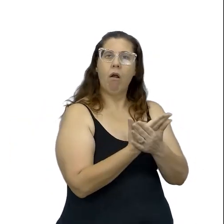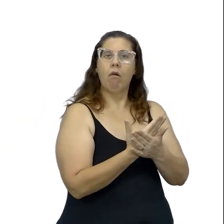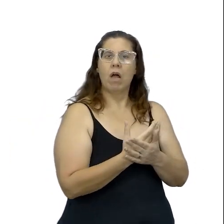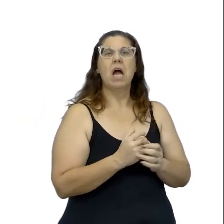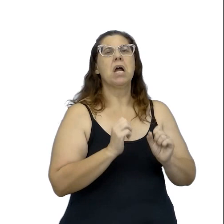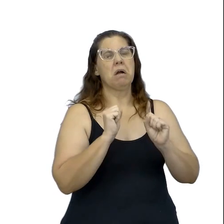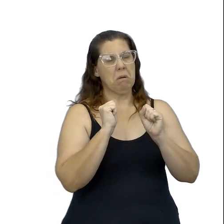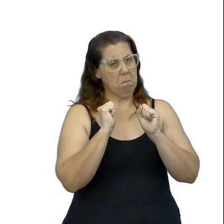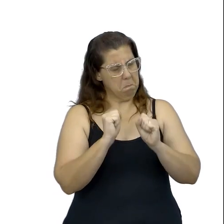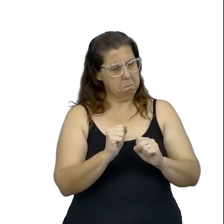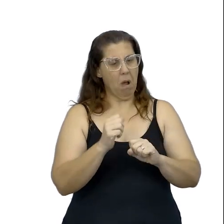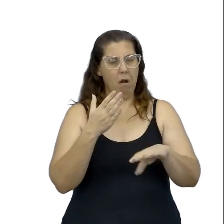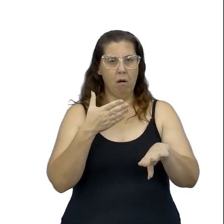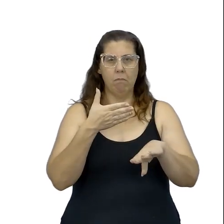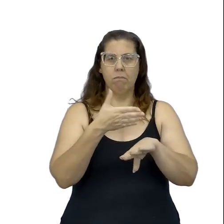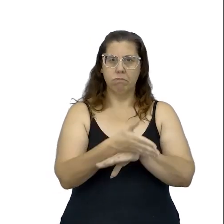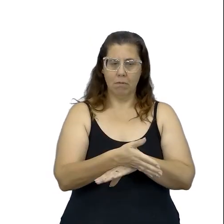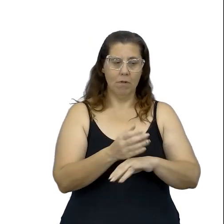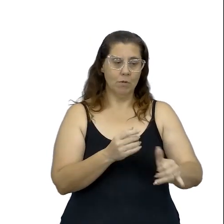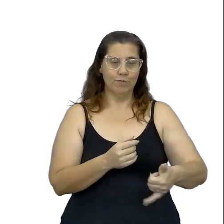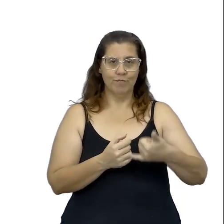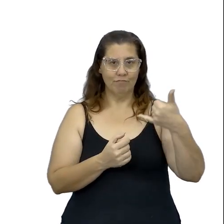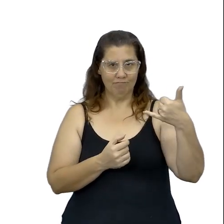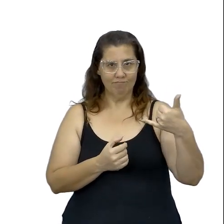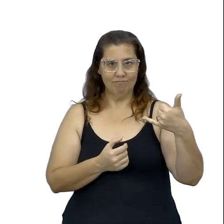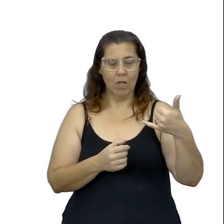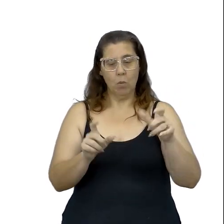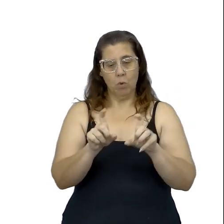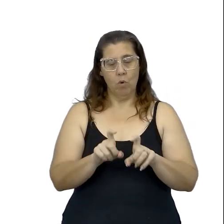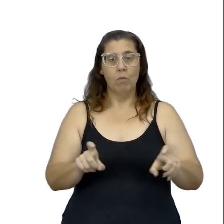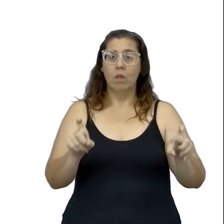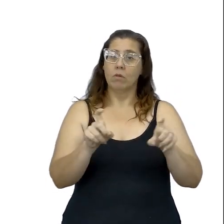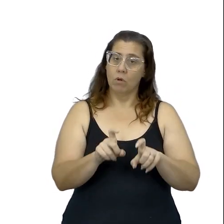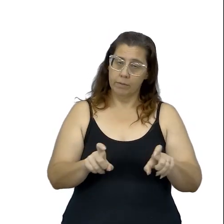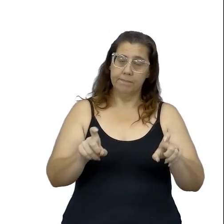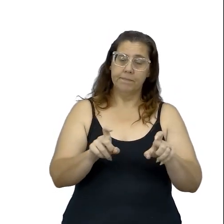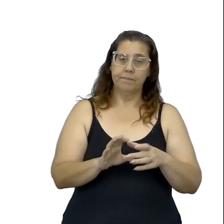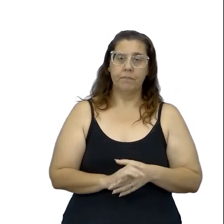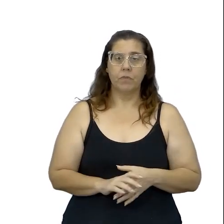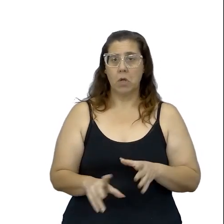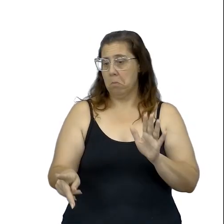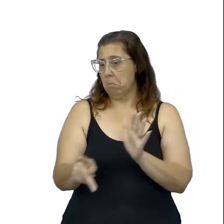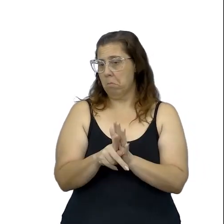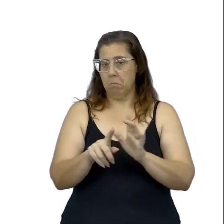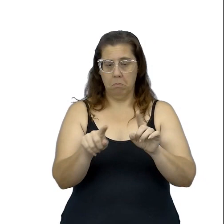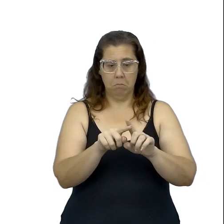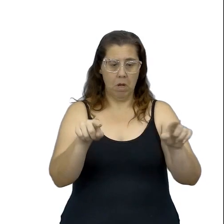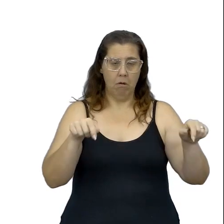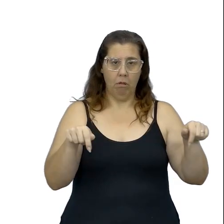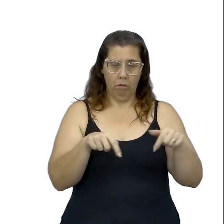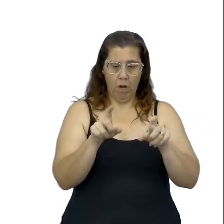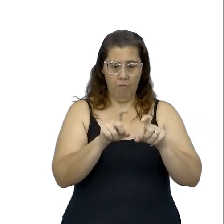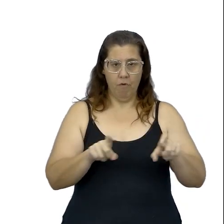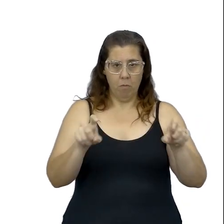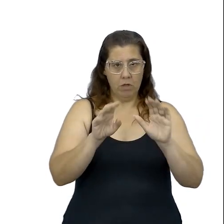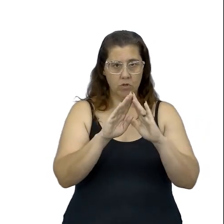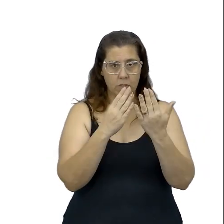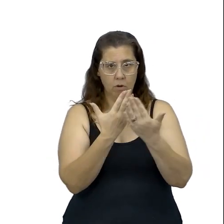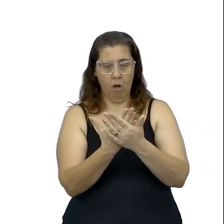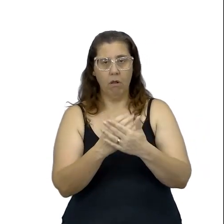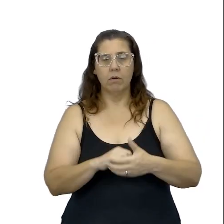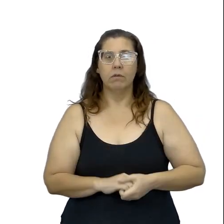ser acessadas por celular, pelo computador, nas próprias salas de informática da escola,